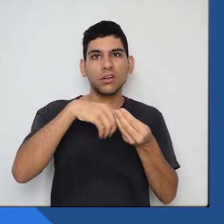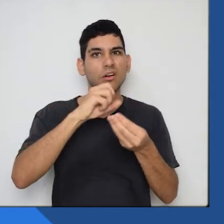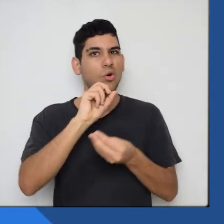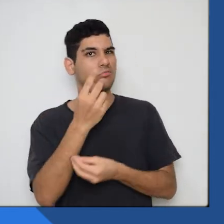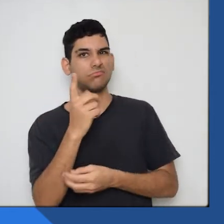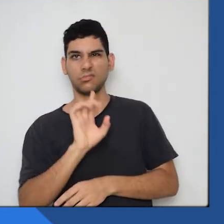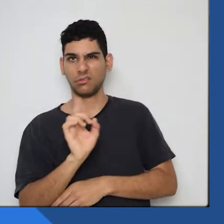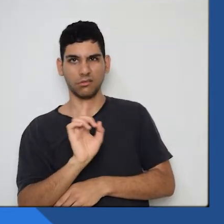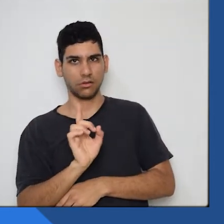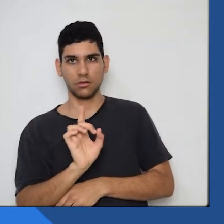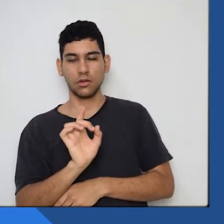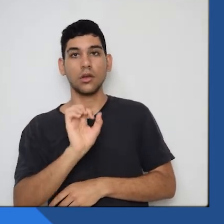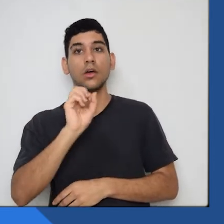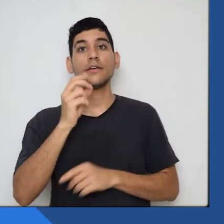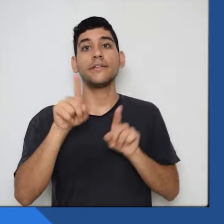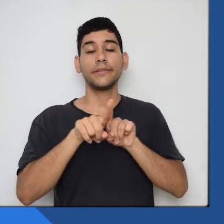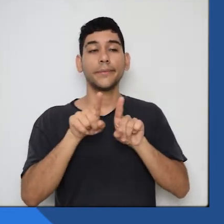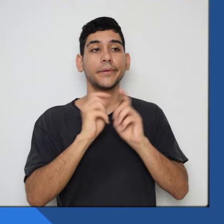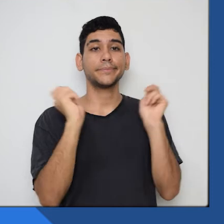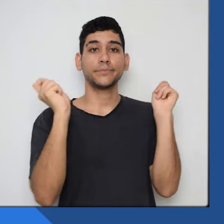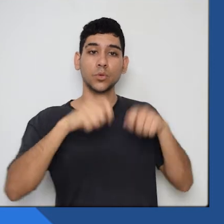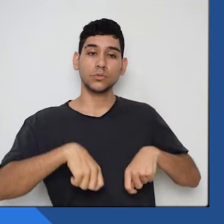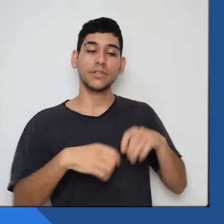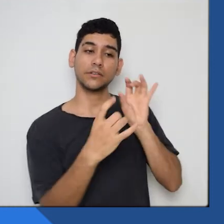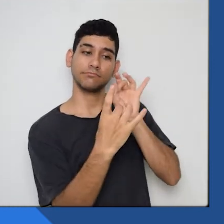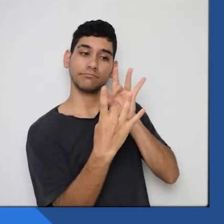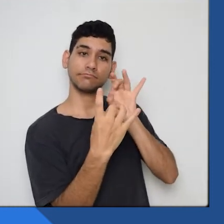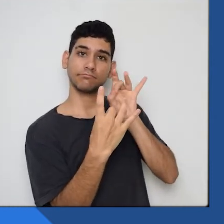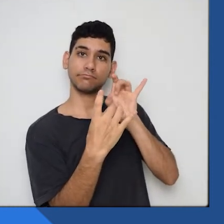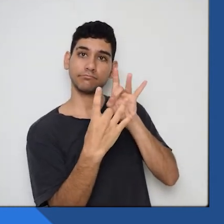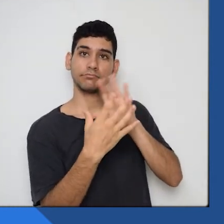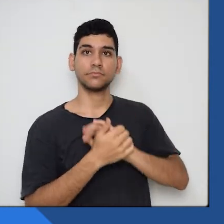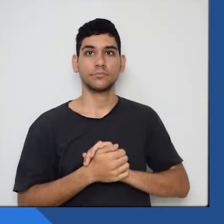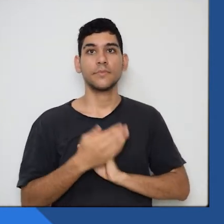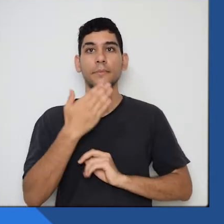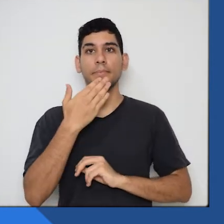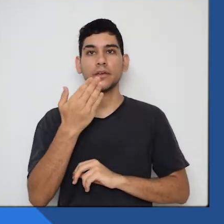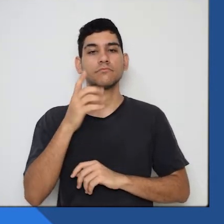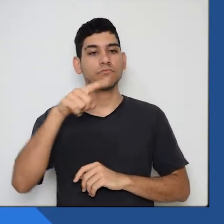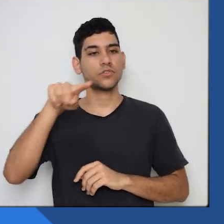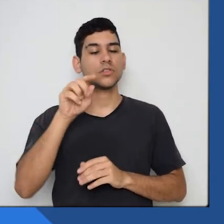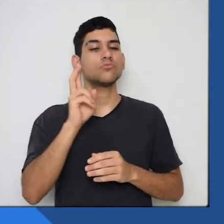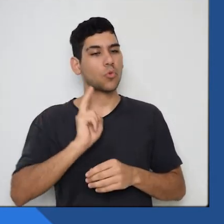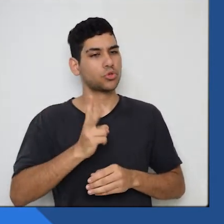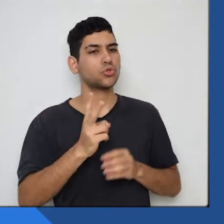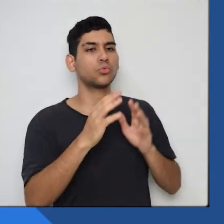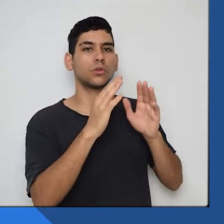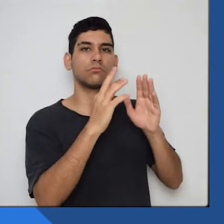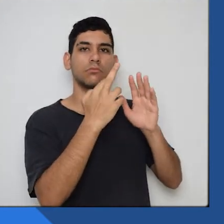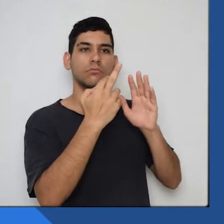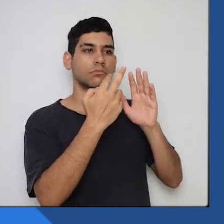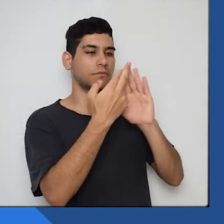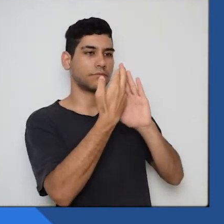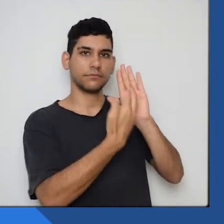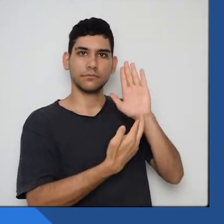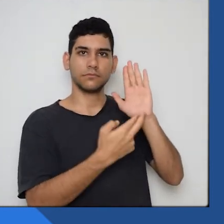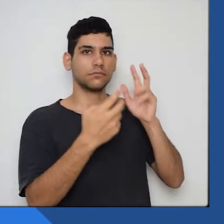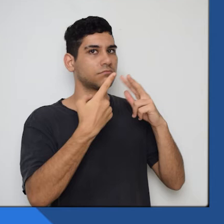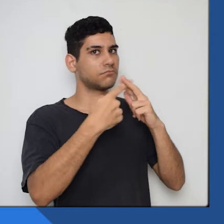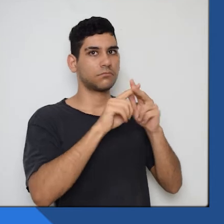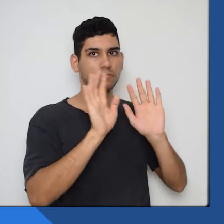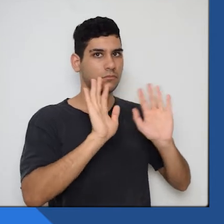se misturem ou não e também as opções de feedback. Recomendo que você mantenha a opção